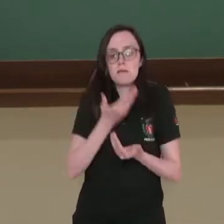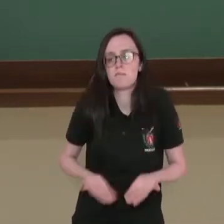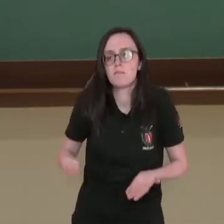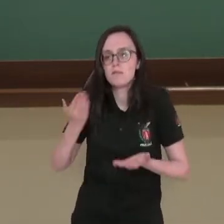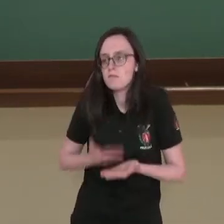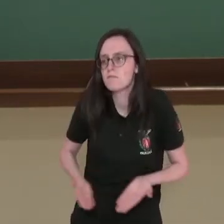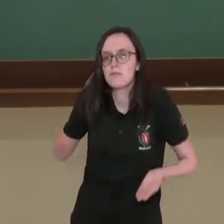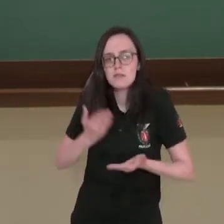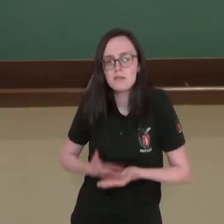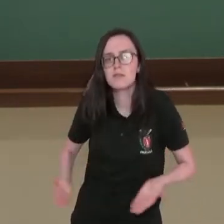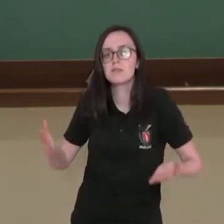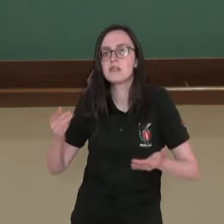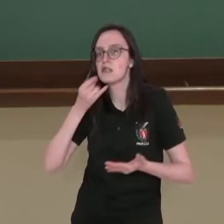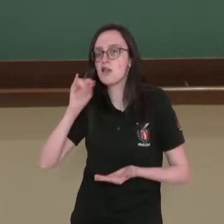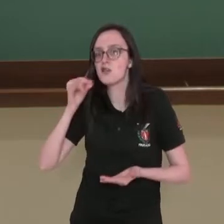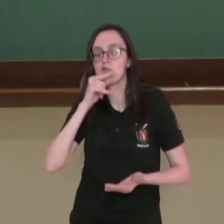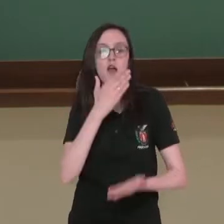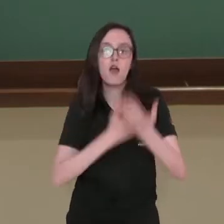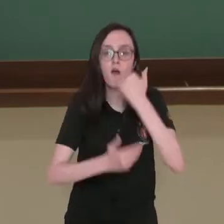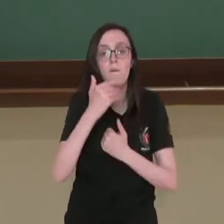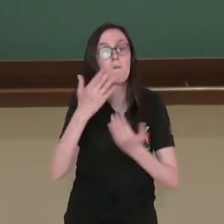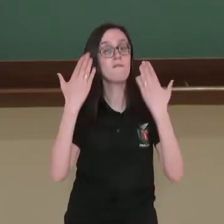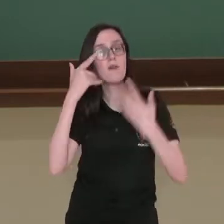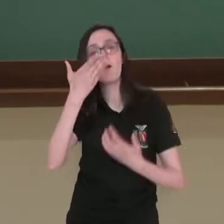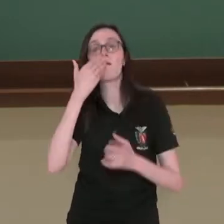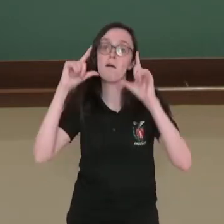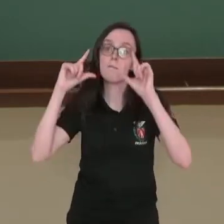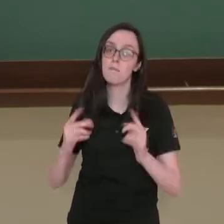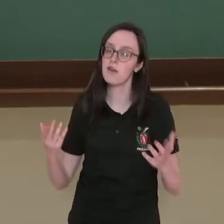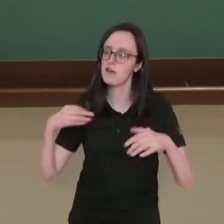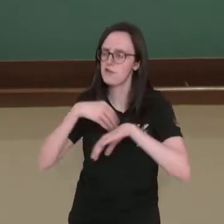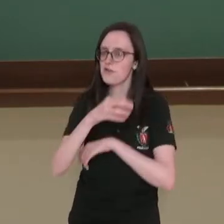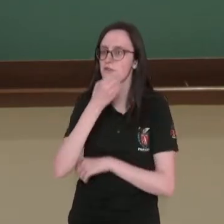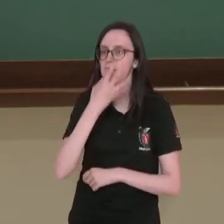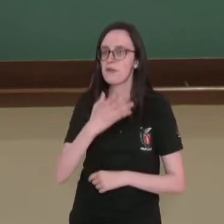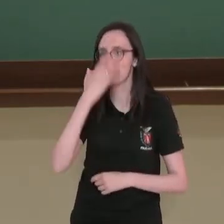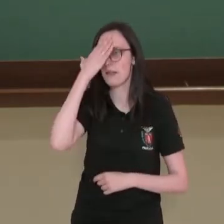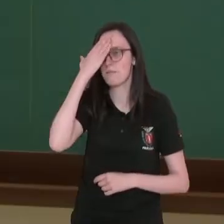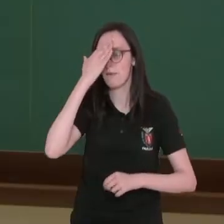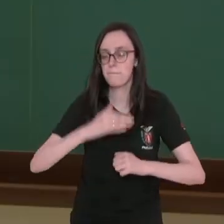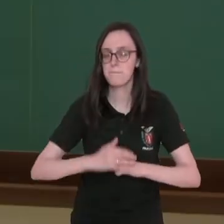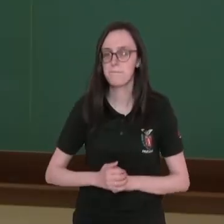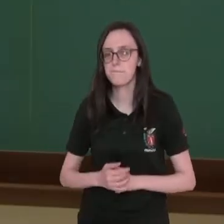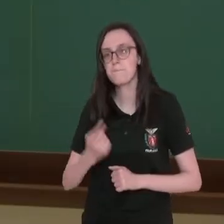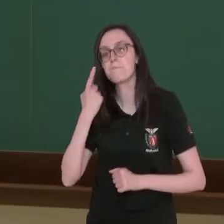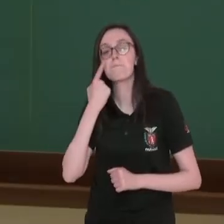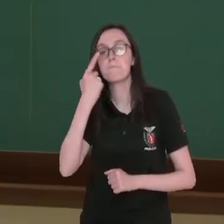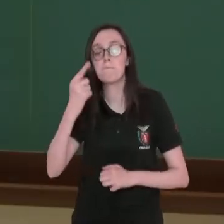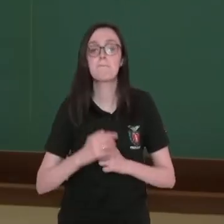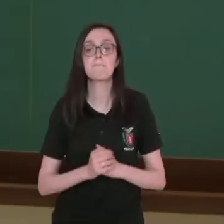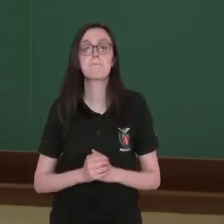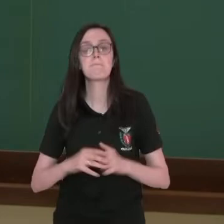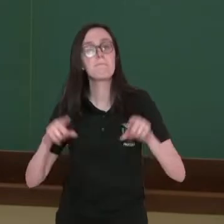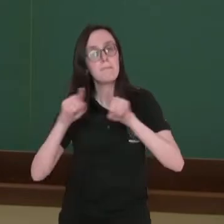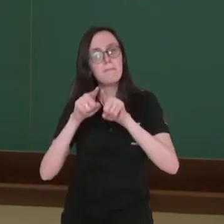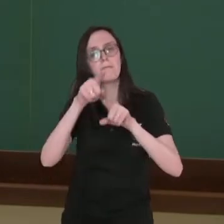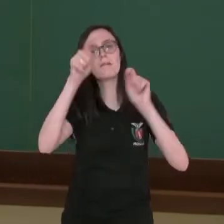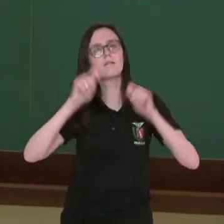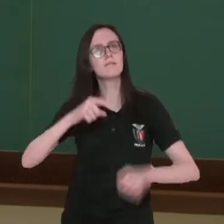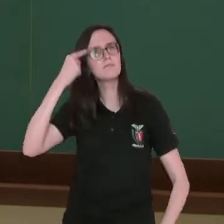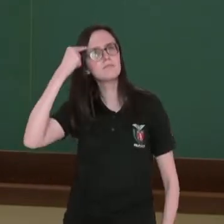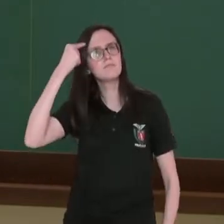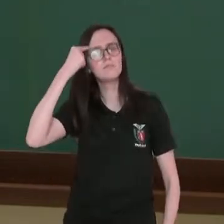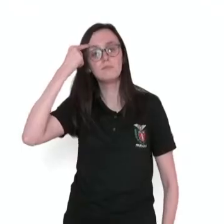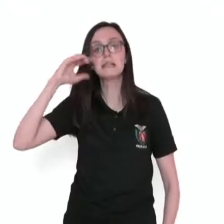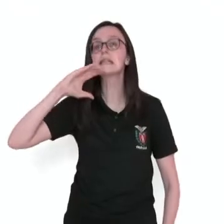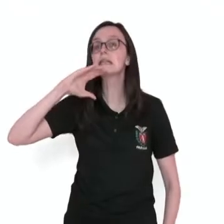energia do que no verão. No verão você come menos. Boa dica, não é verdade? Então olha só, aqui ainda você pode pensar no